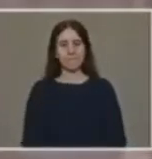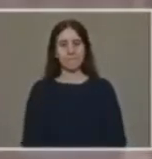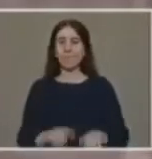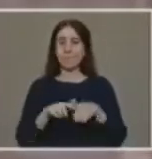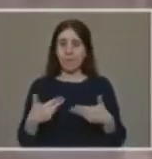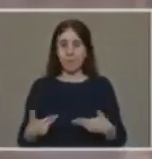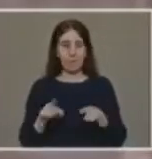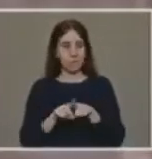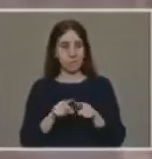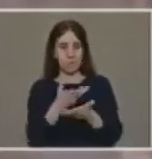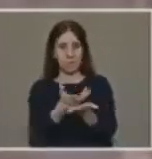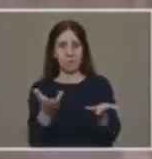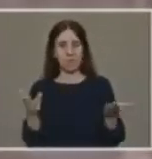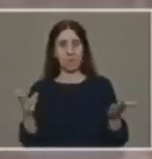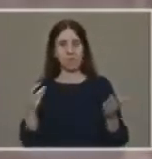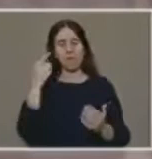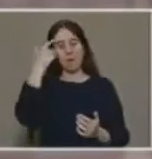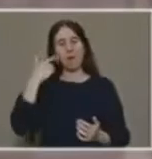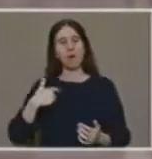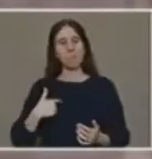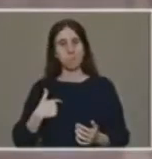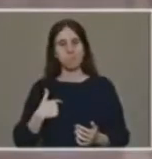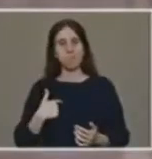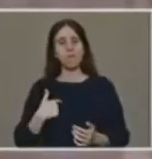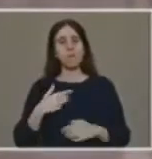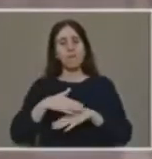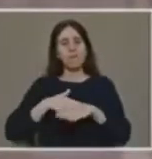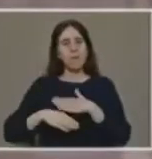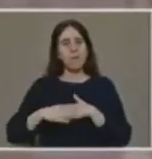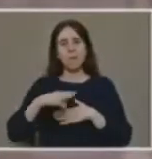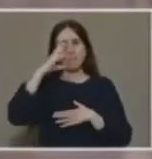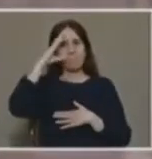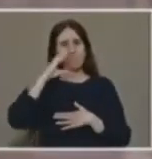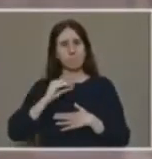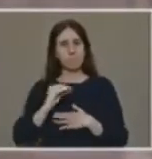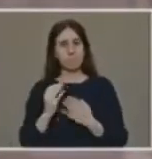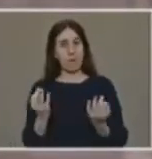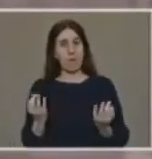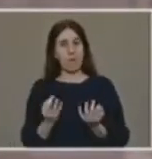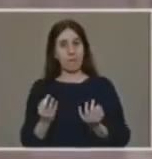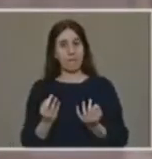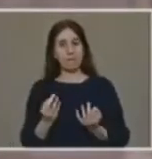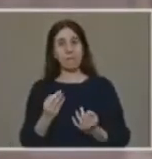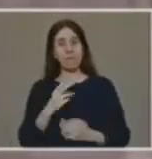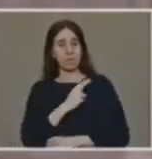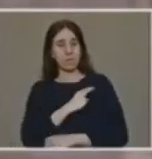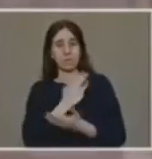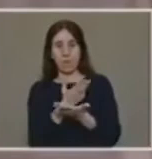Agora, irmãos, eu sei que agiste por ignorância, como também os vossos chefes.